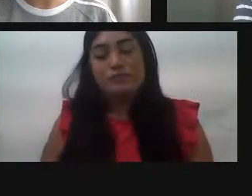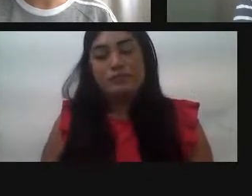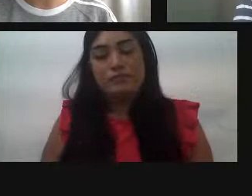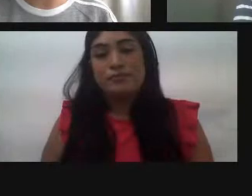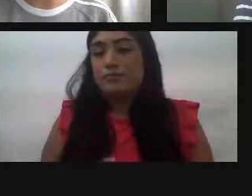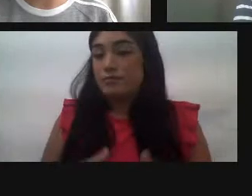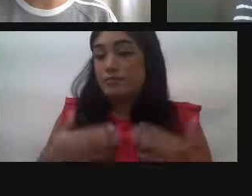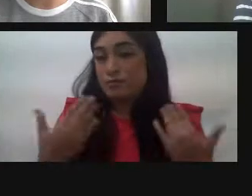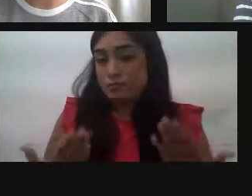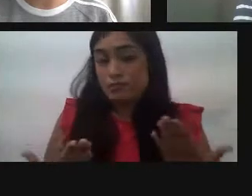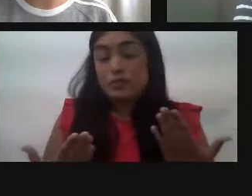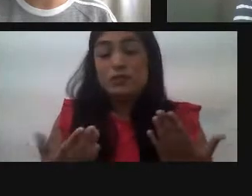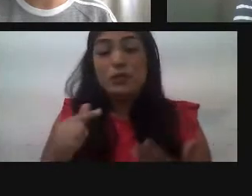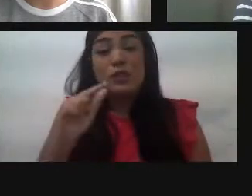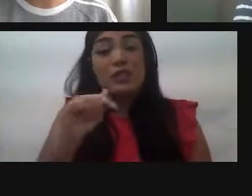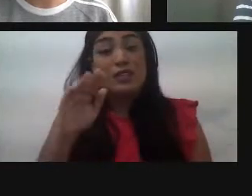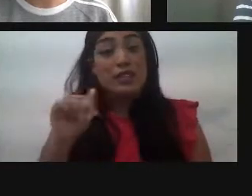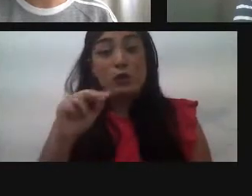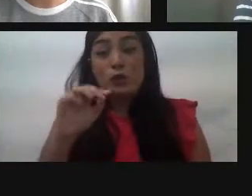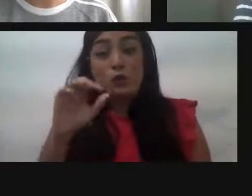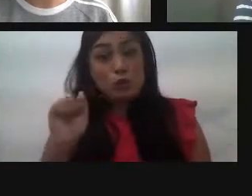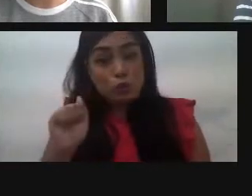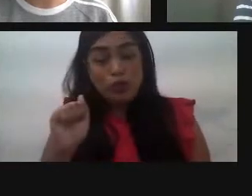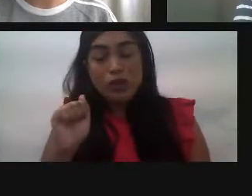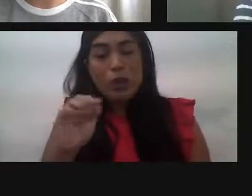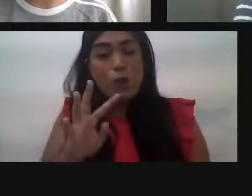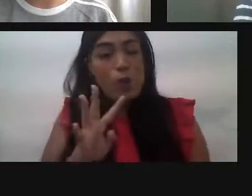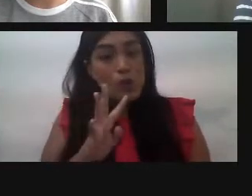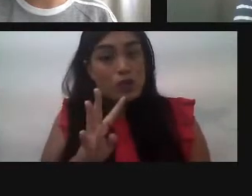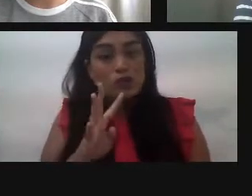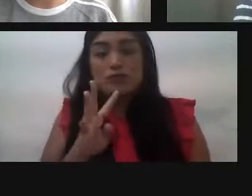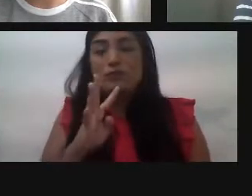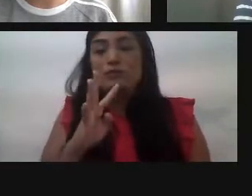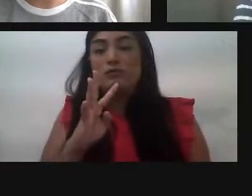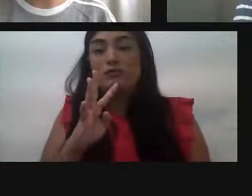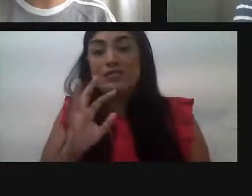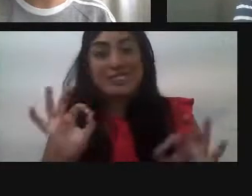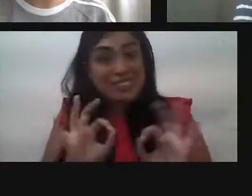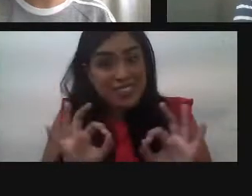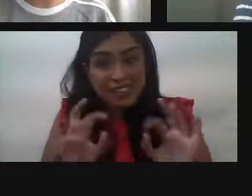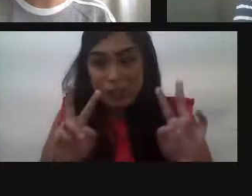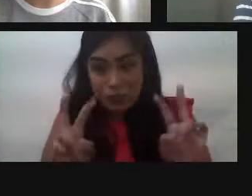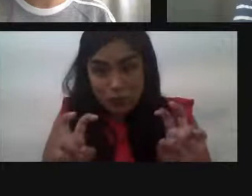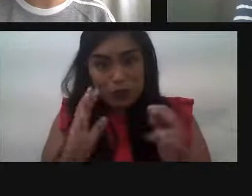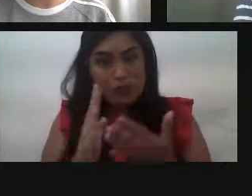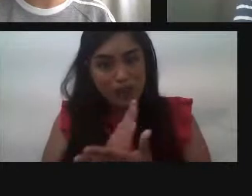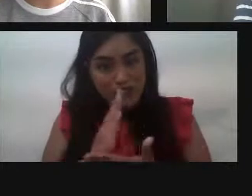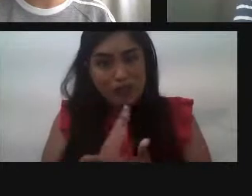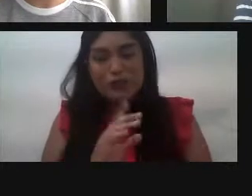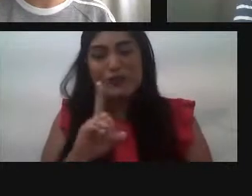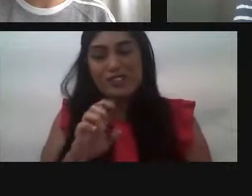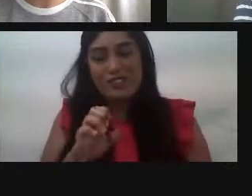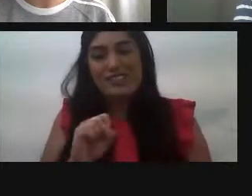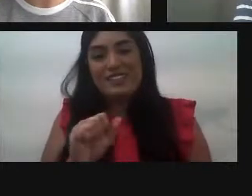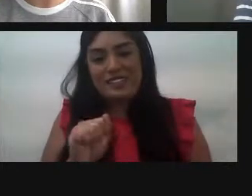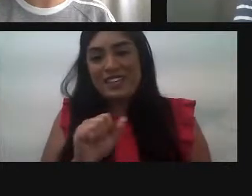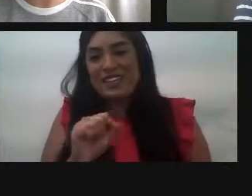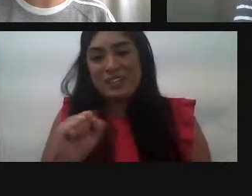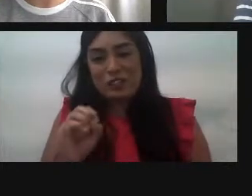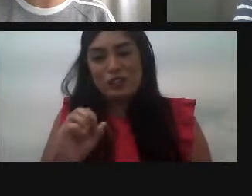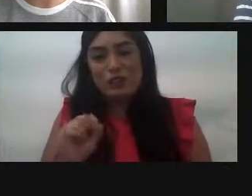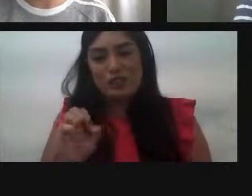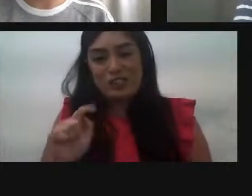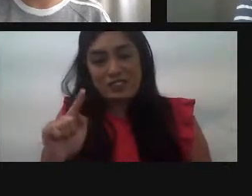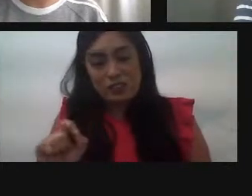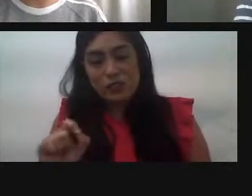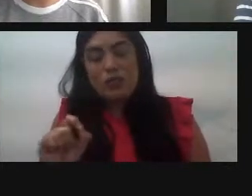nunca teve contato com o livro do Desassossego, entender um pouquinho o que o livro do Desassossego representa